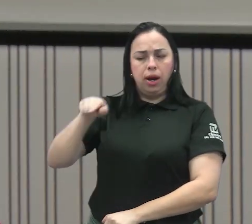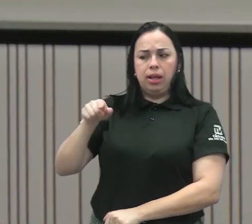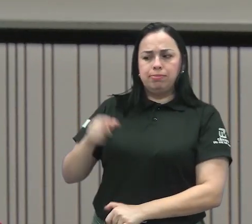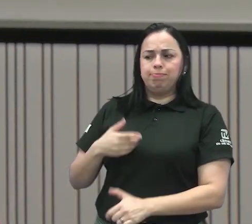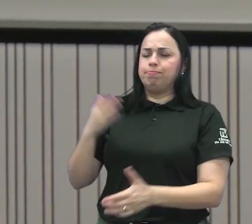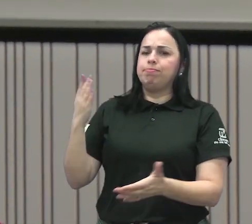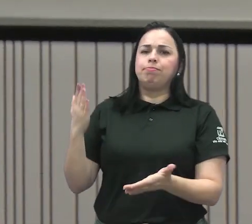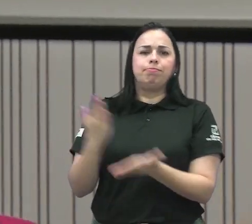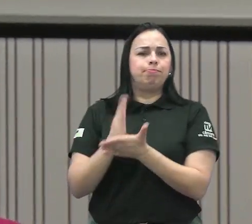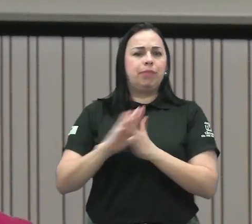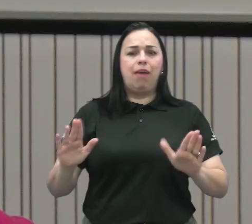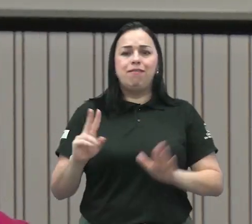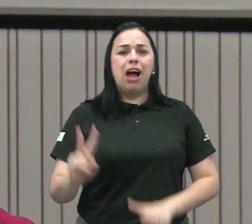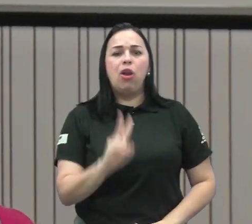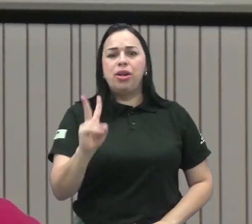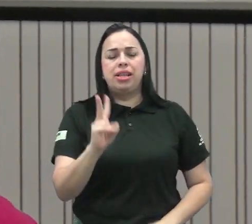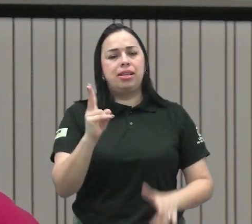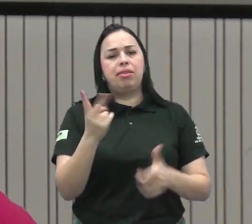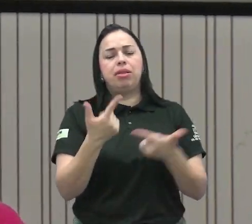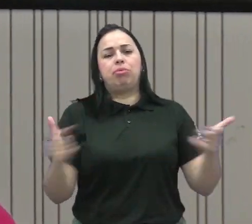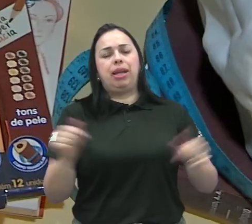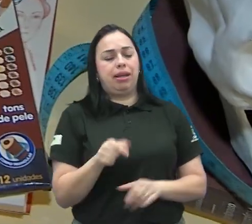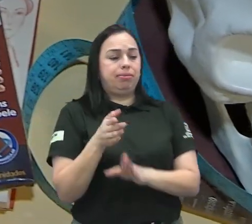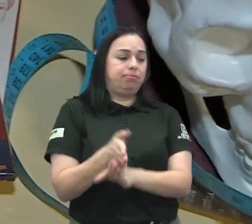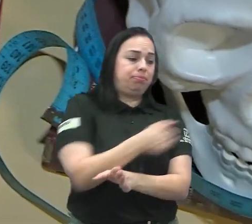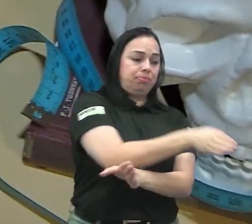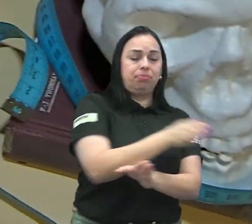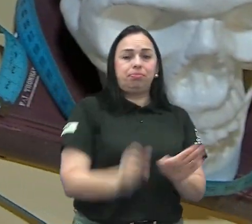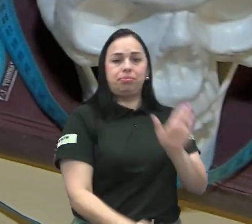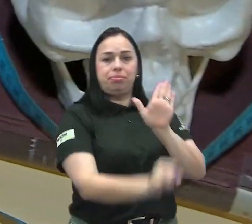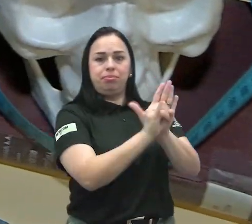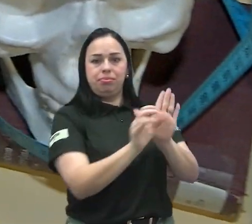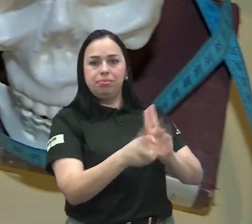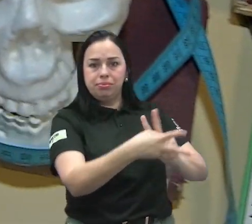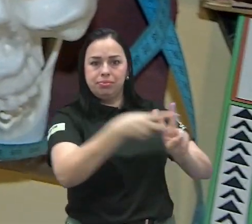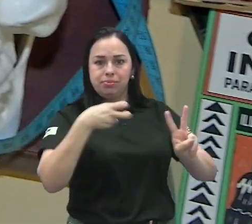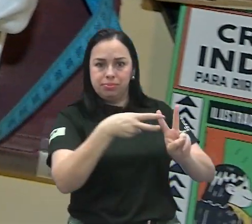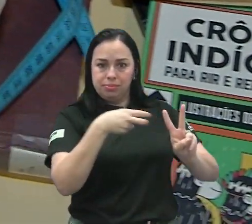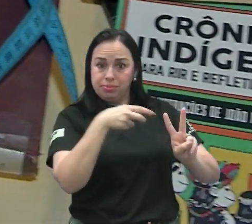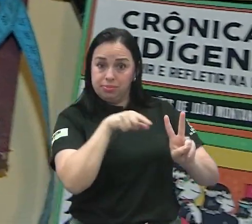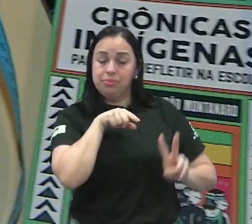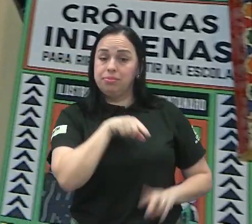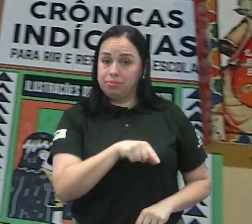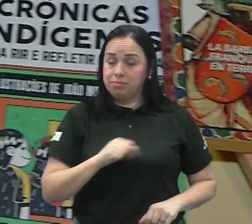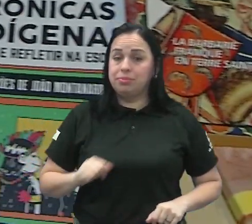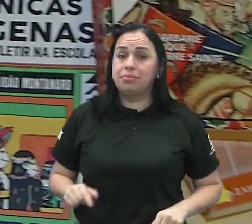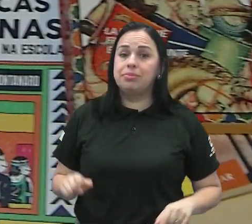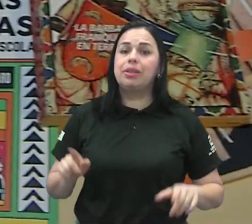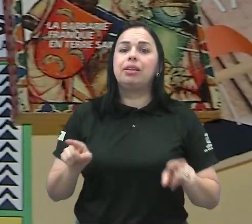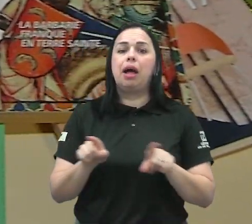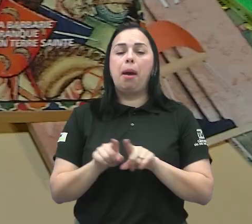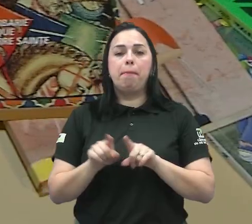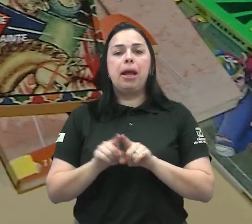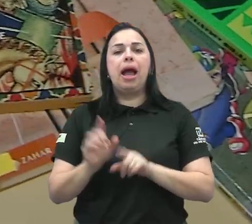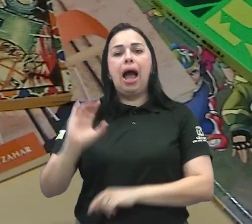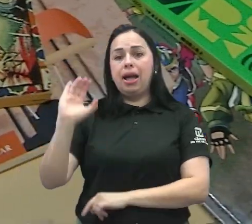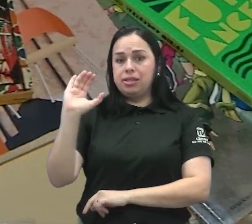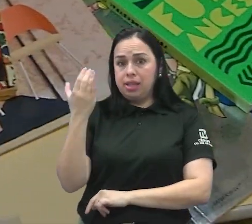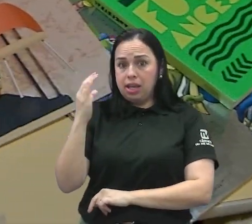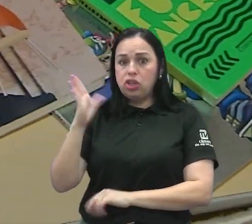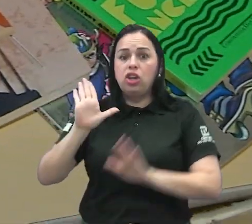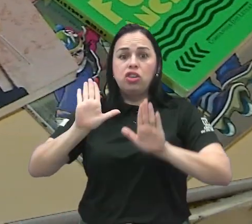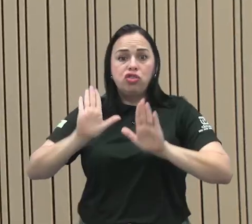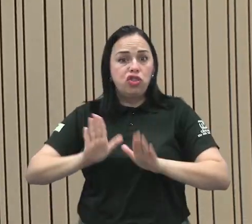dos costumes e culturas dos países europeus, desvaloriza a história da construção de identidade dos povos